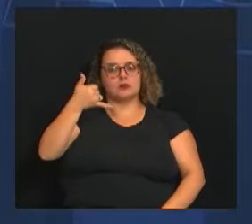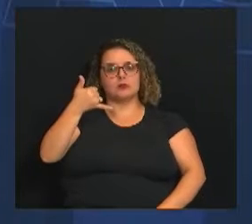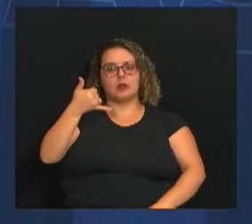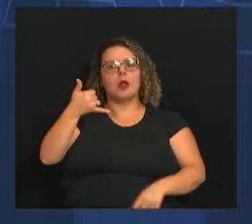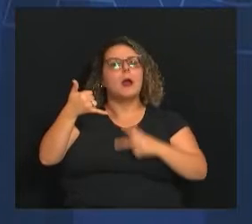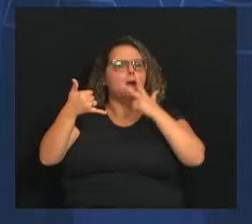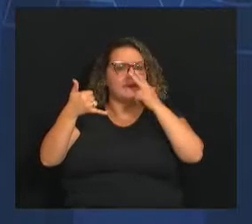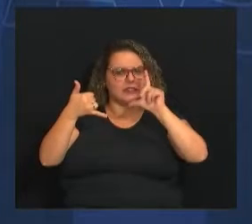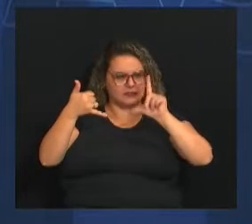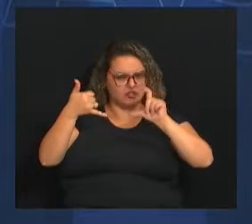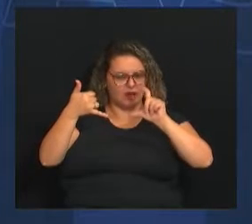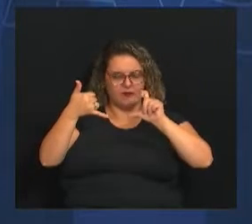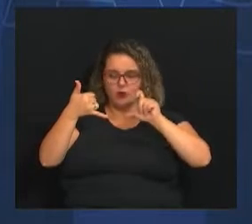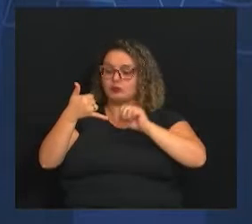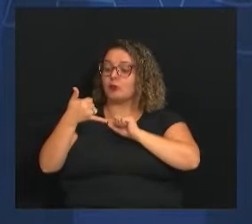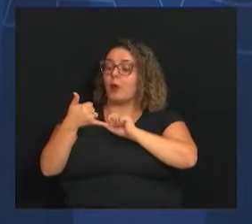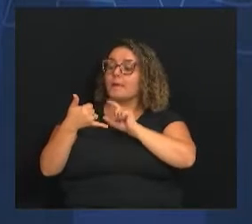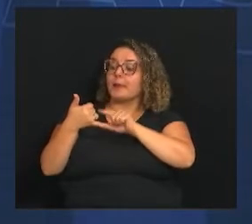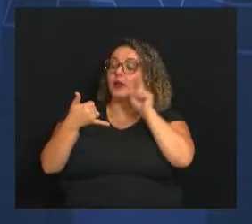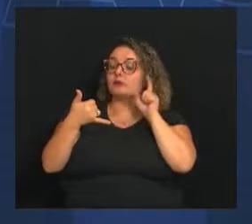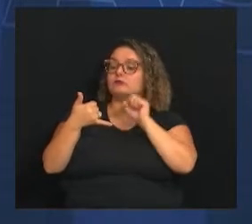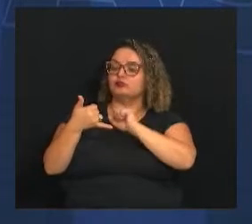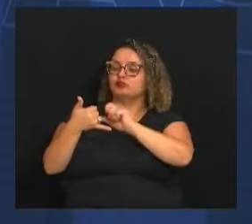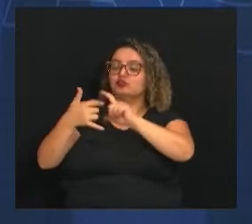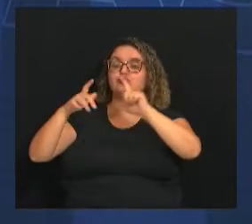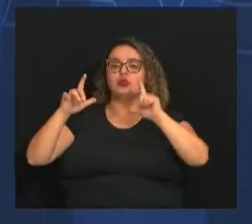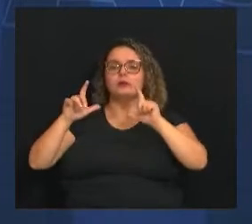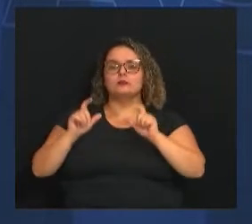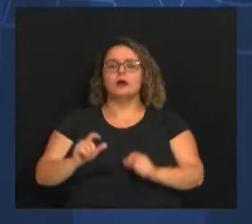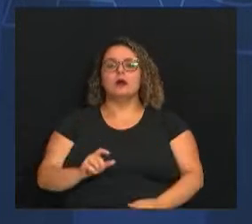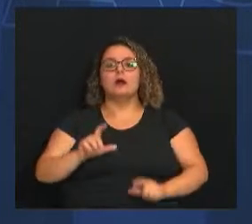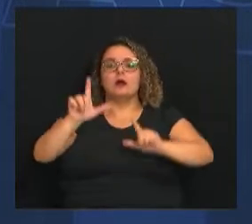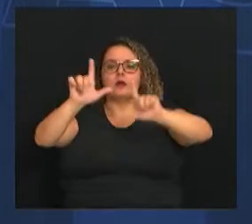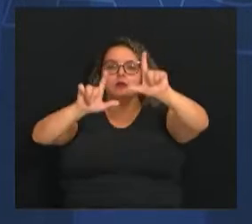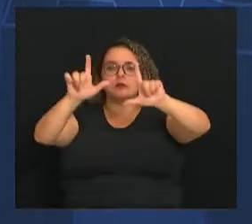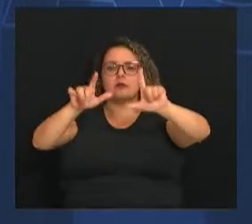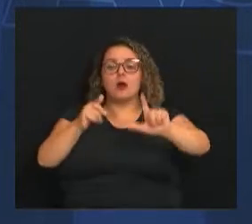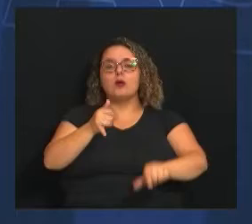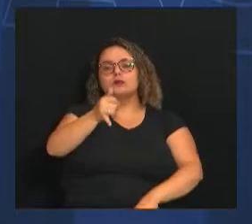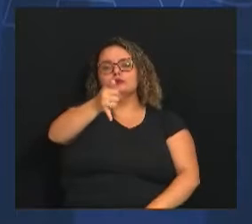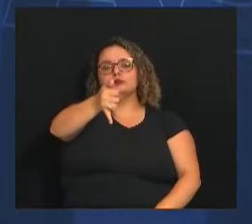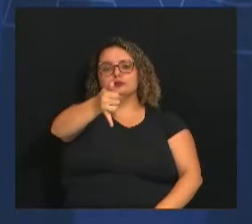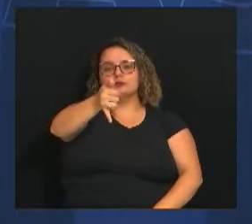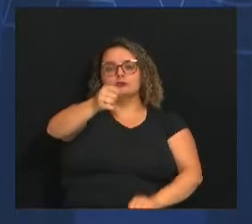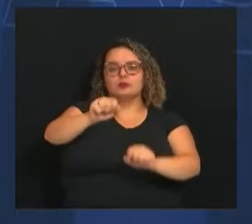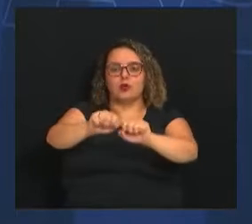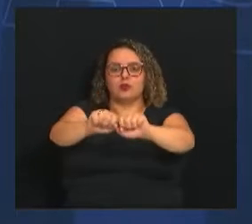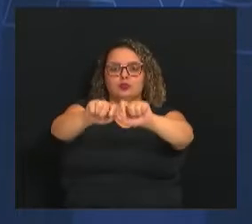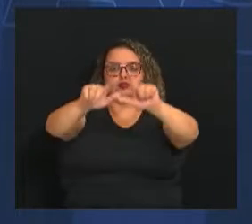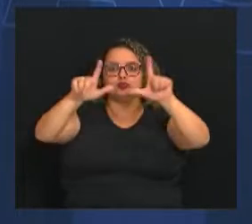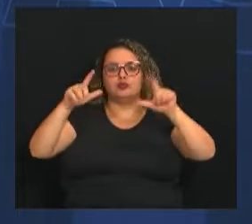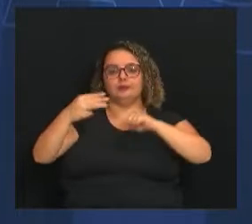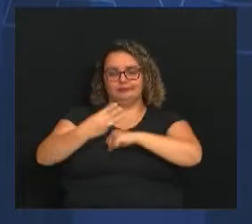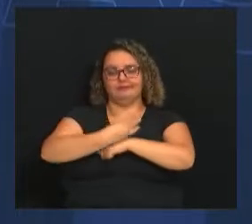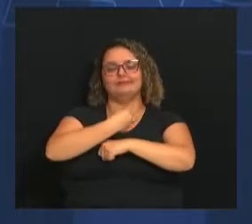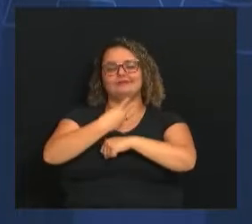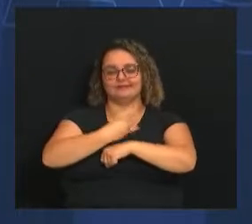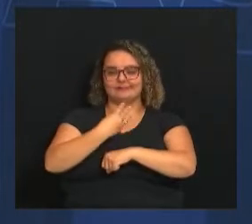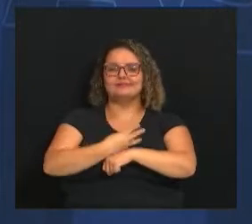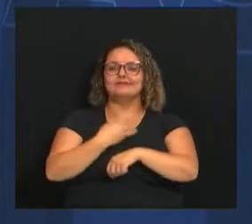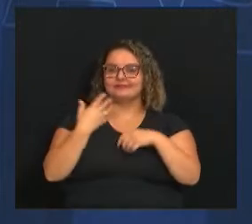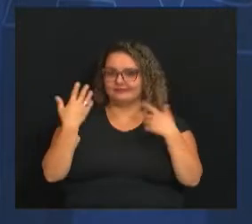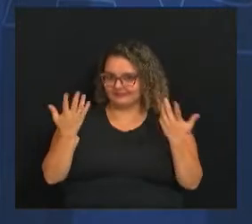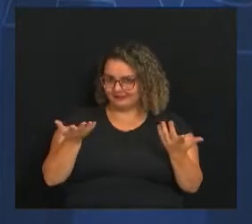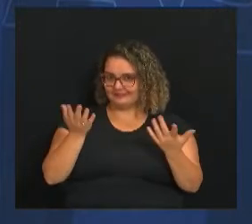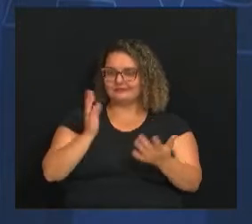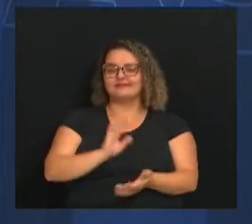seu celular, abre a câmera como se você fosse tirar uma foto e você aponta para este QR Code, já vai aparecer na tela do seu